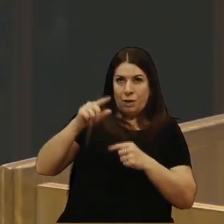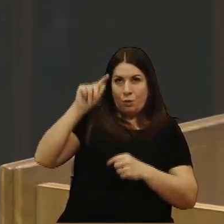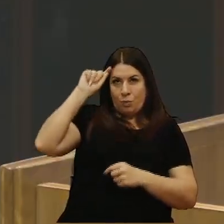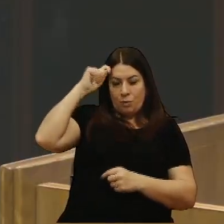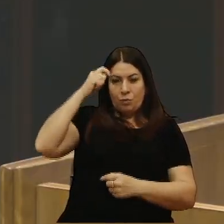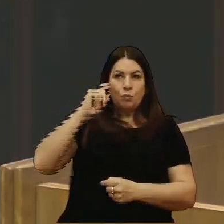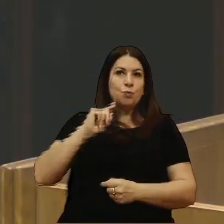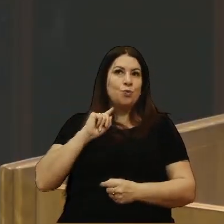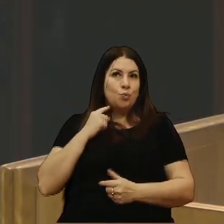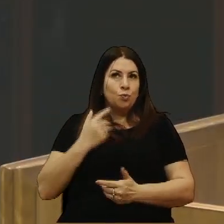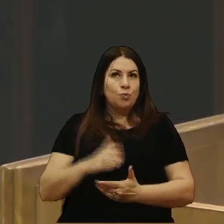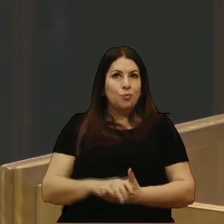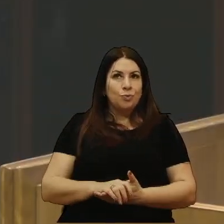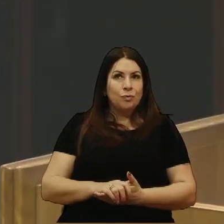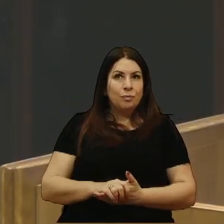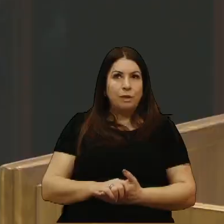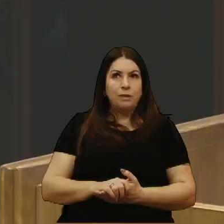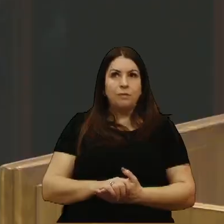sujo,